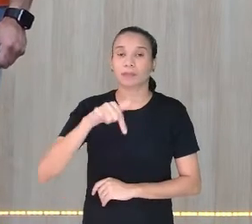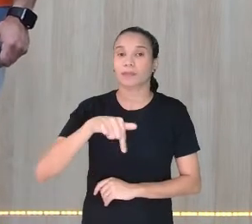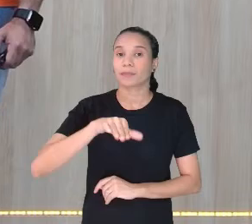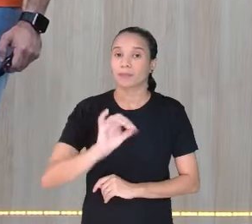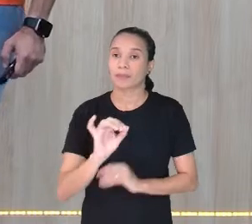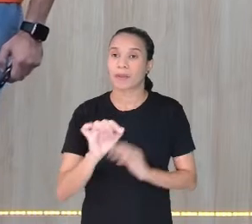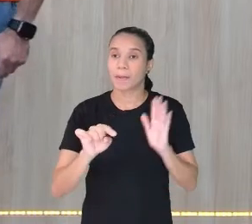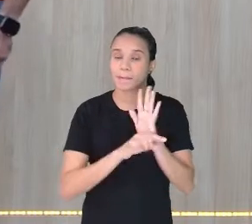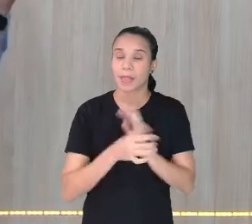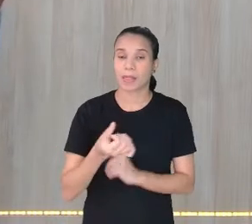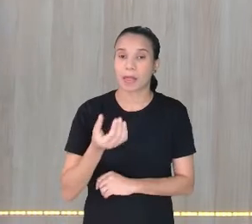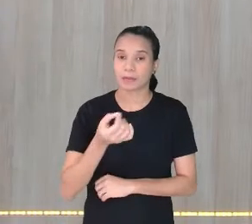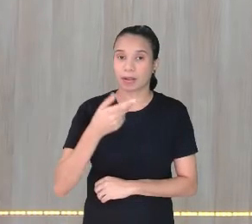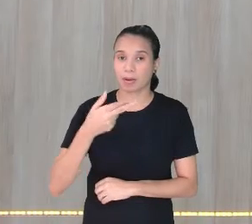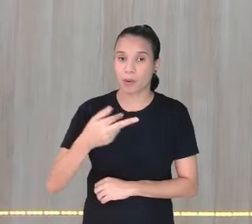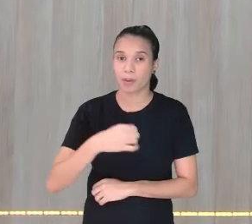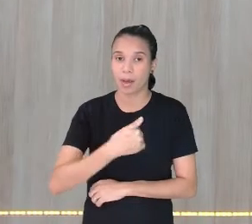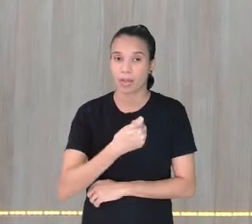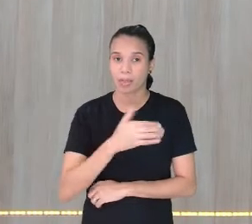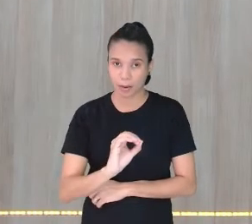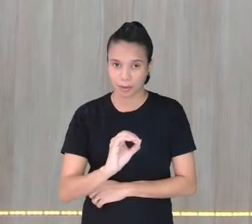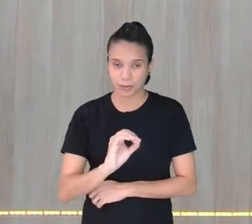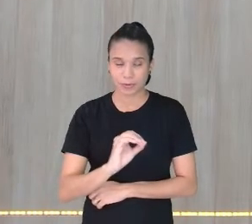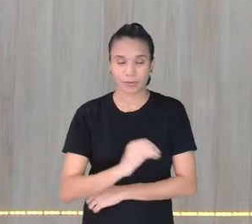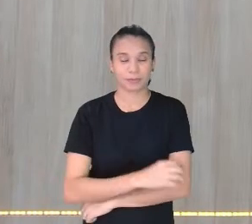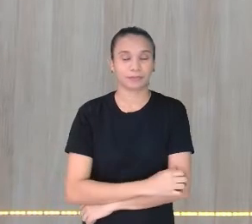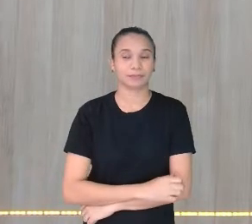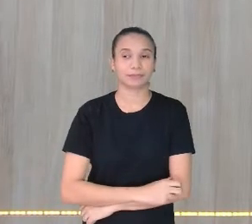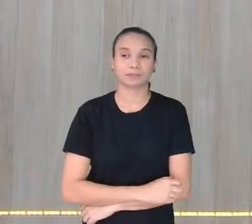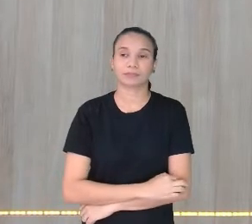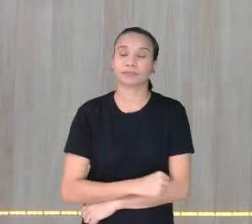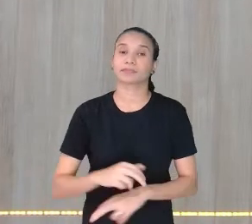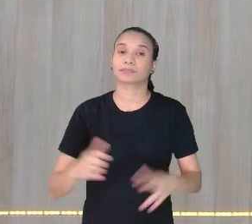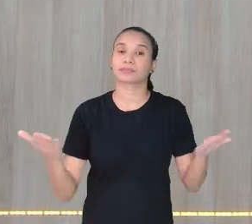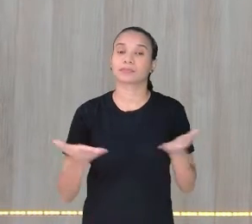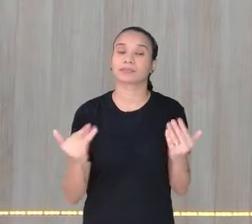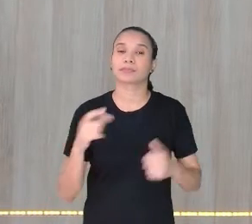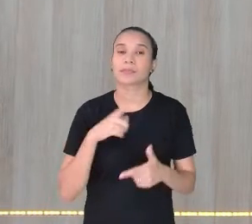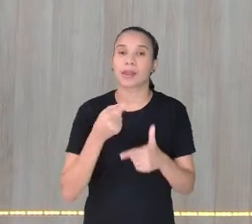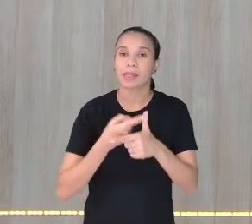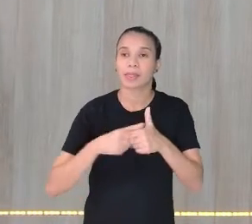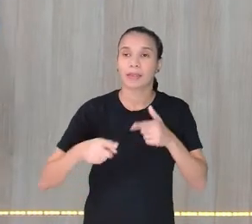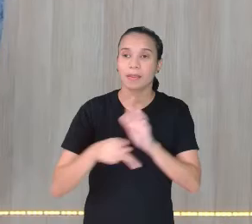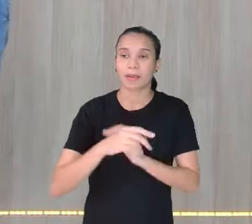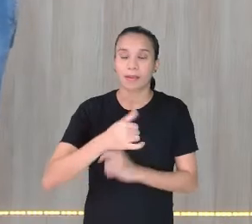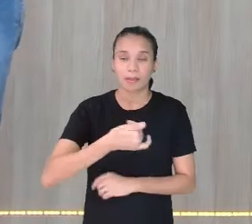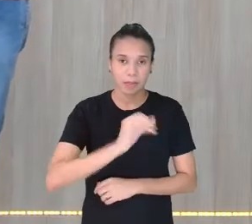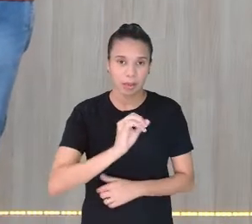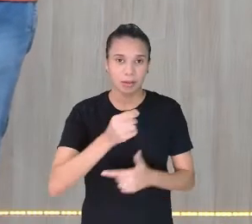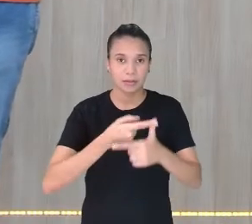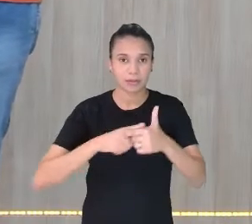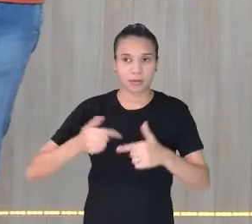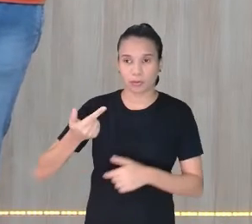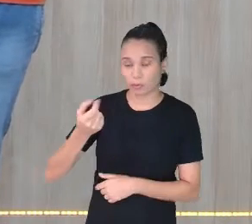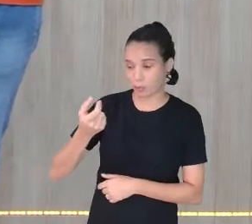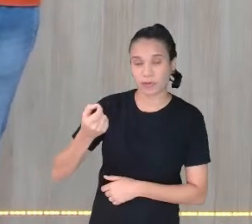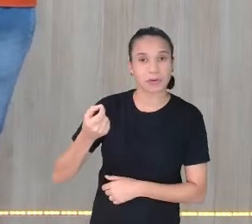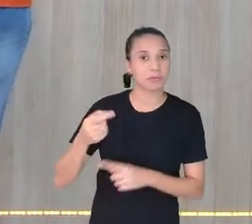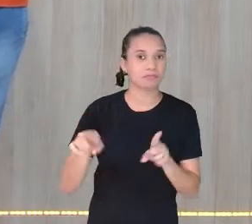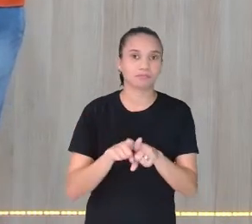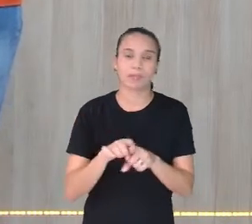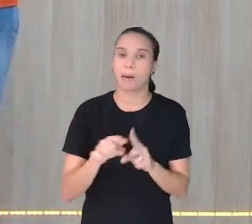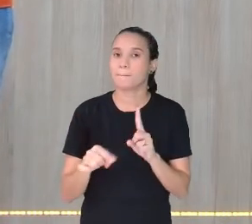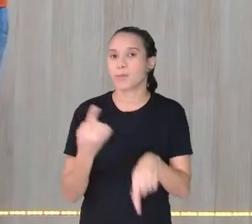70 menos 60 é igual a 10. E agora eu vou dividir o 10 pelo 20, que também não